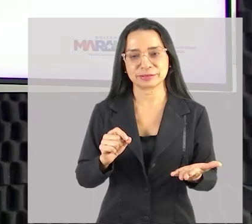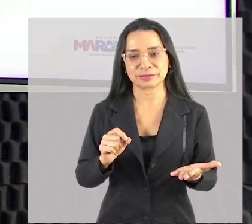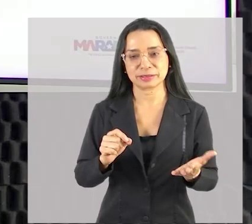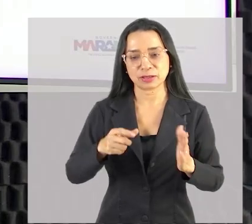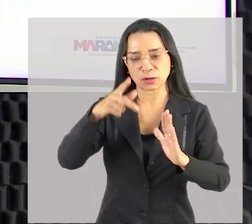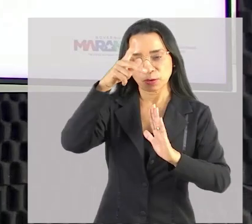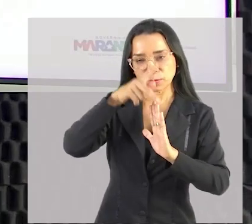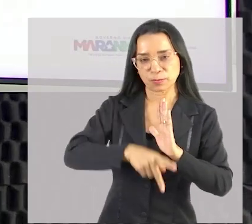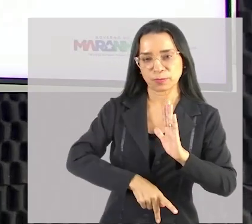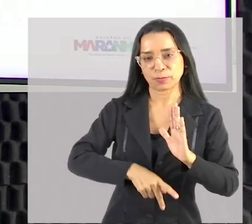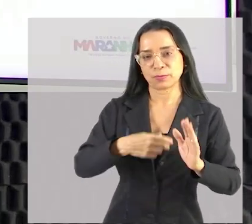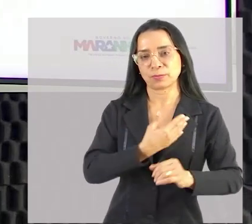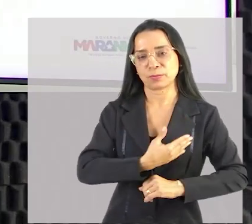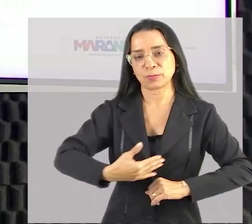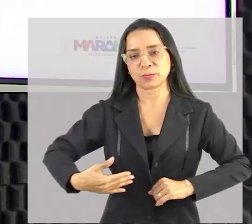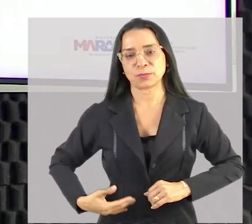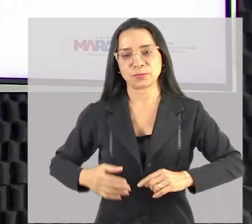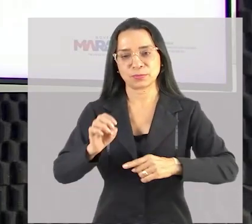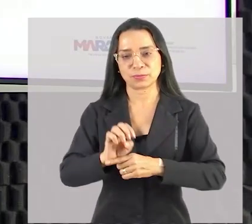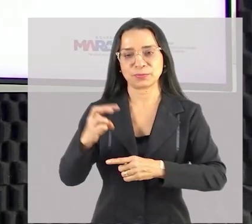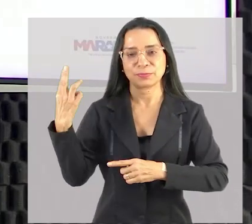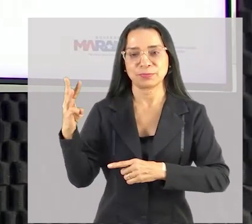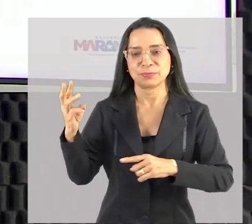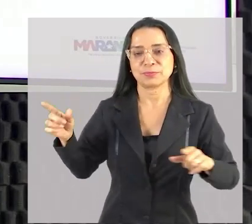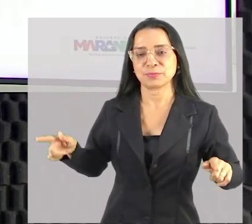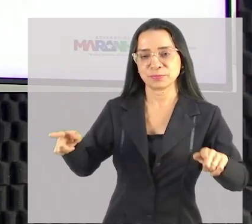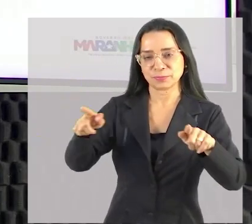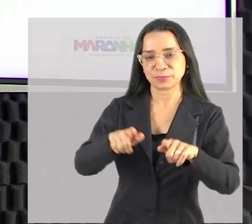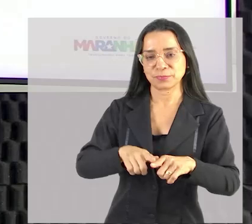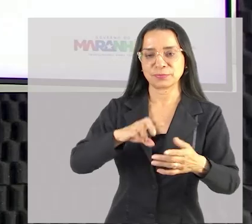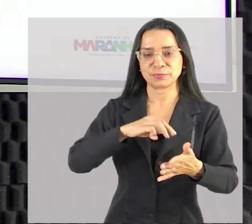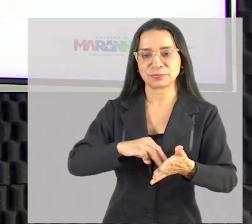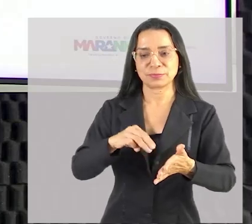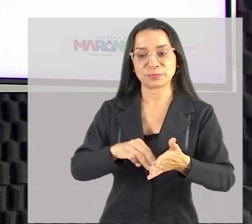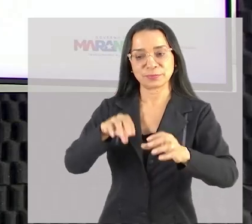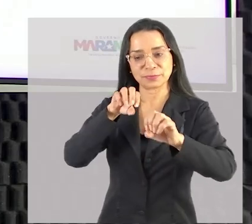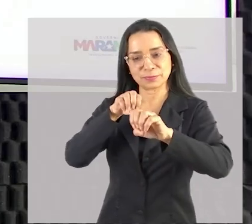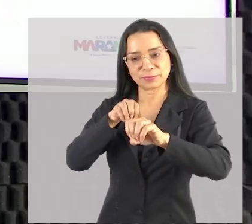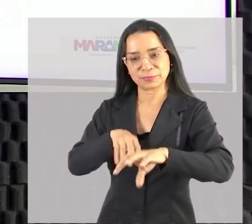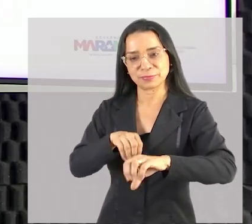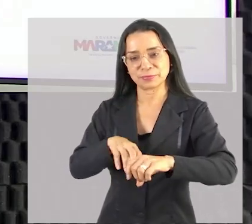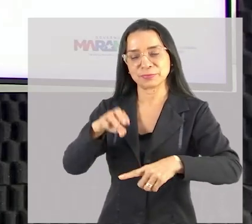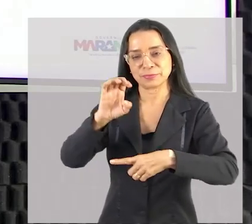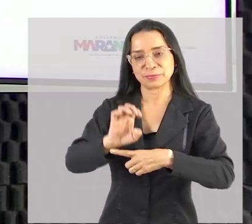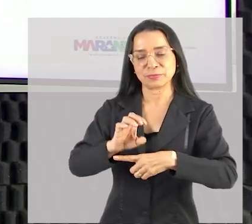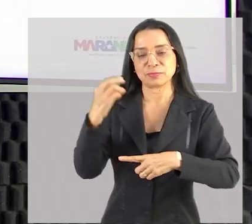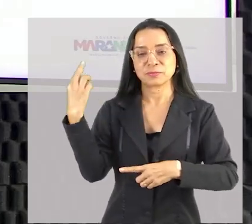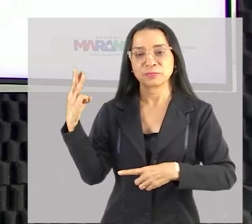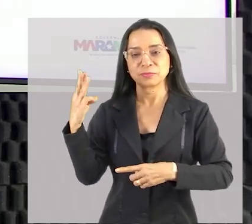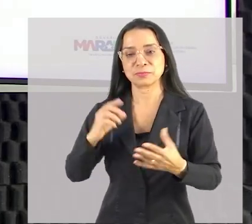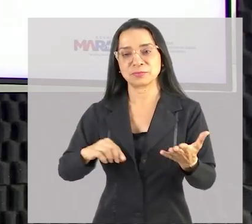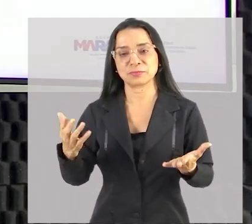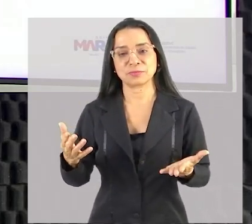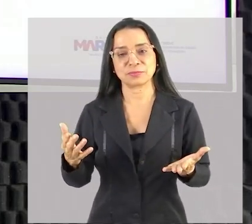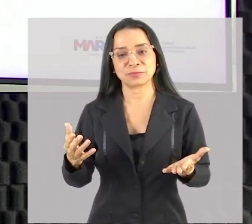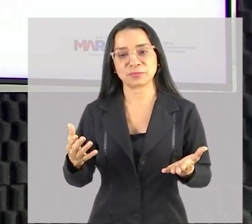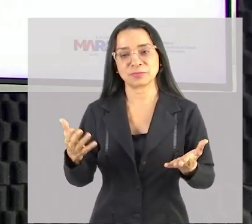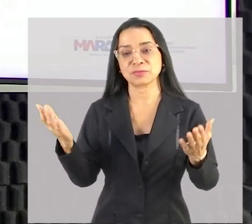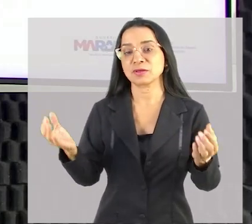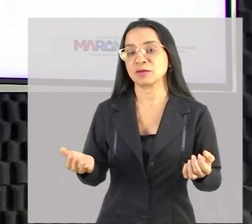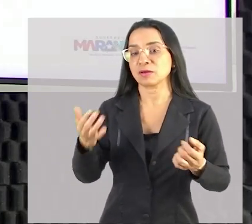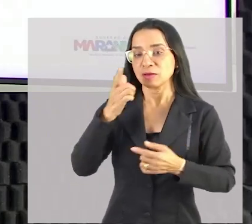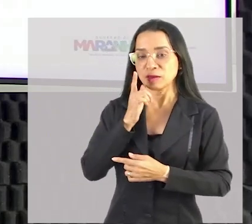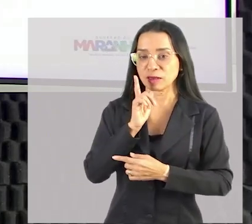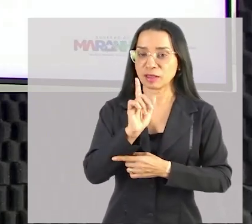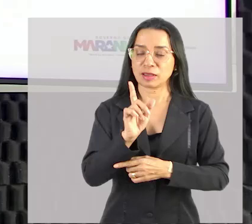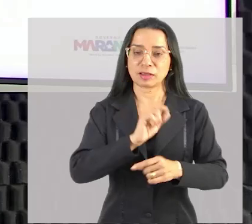Mais um projeto do Governo do Estado do Maranhão, através da Secretaria de Estado da Educação. E olha só, vamos fechar essa prova de